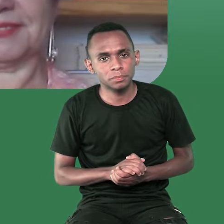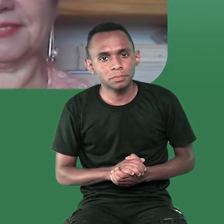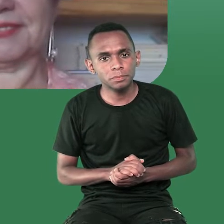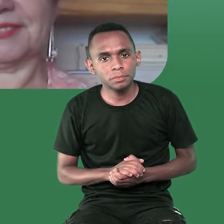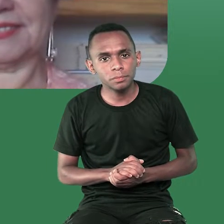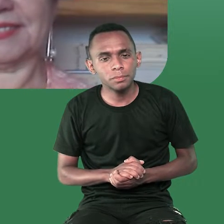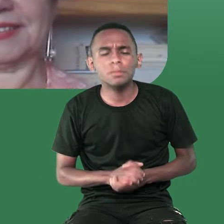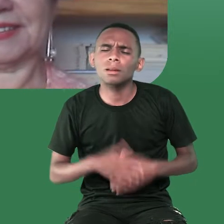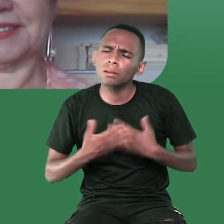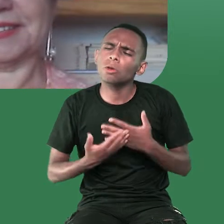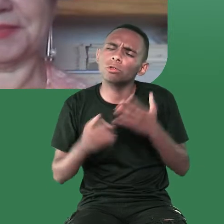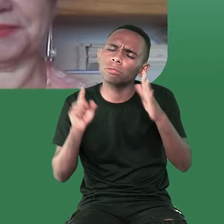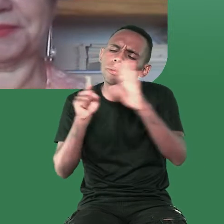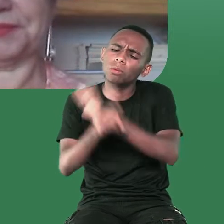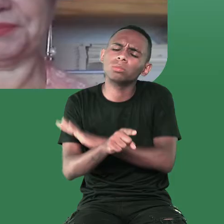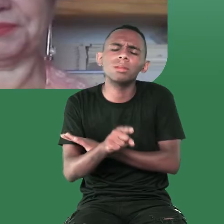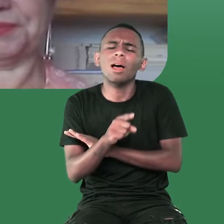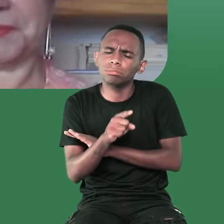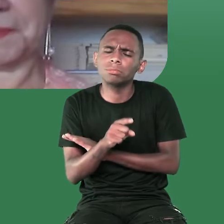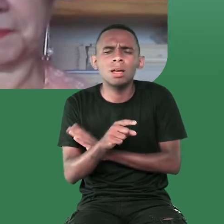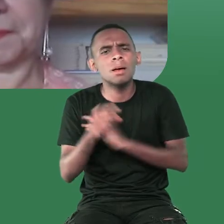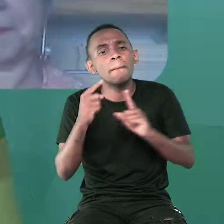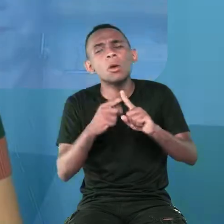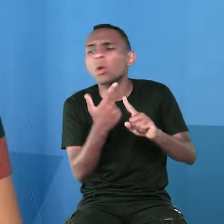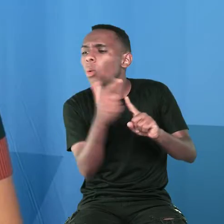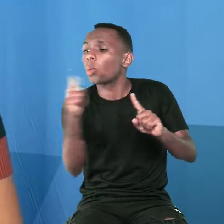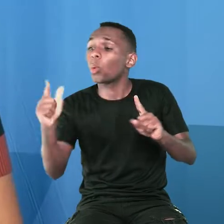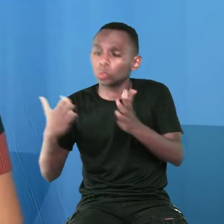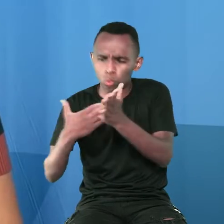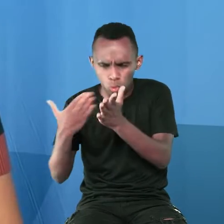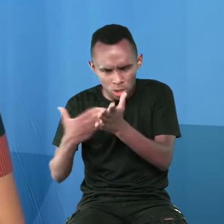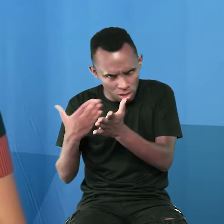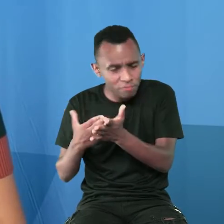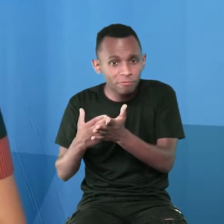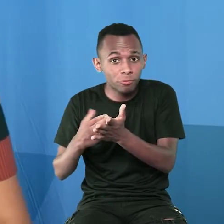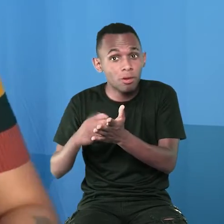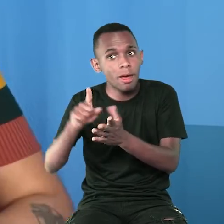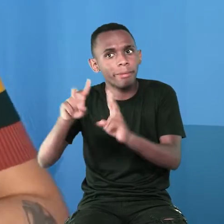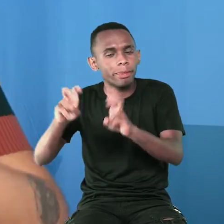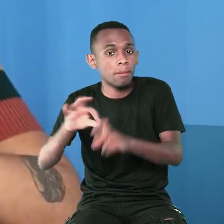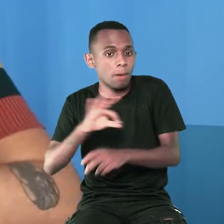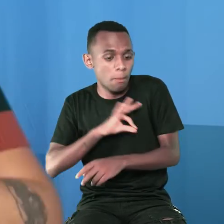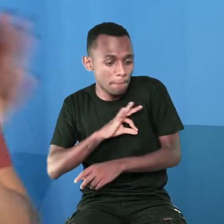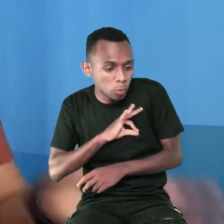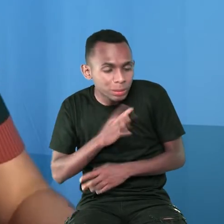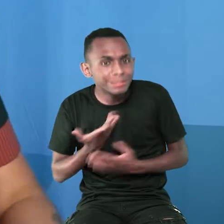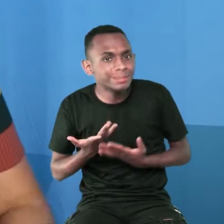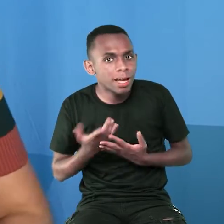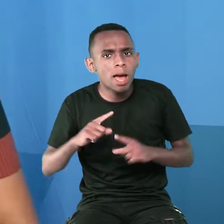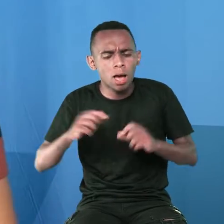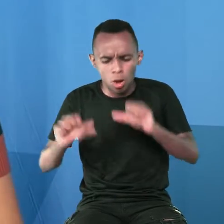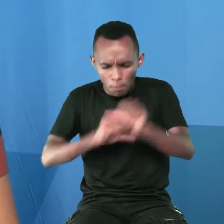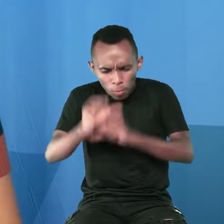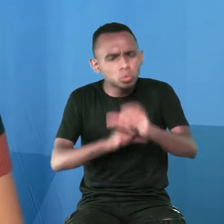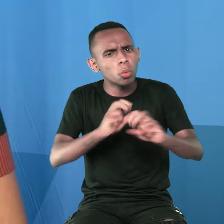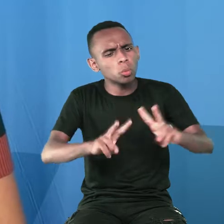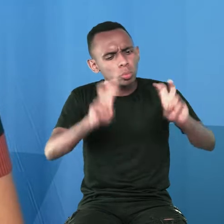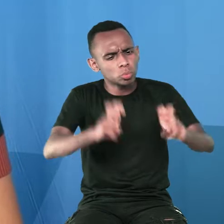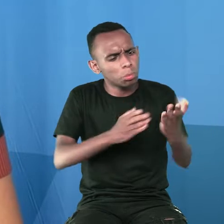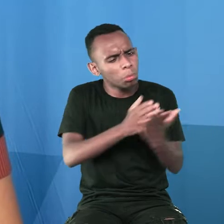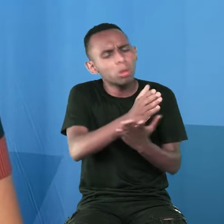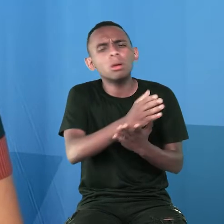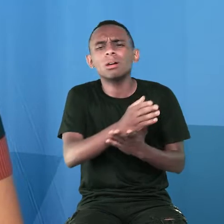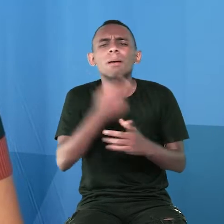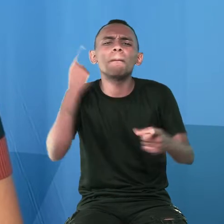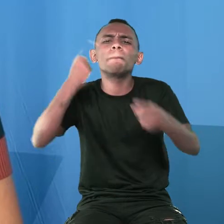Pois é, eu ia até te perguntar isso, porque seus outros livros, como você mesmo falou, são policiais, e aí agora você muda completamente o rumo. O